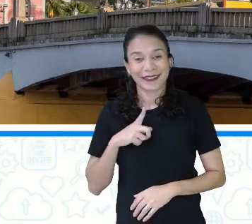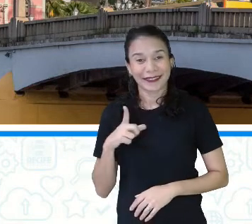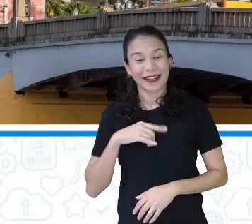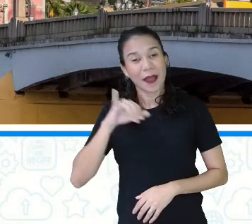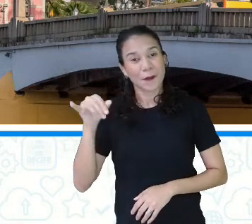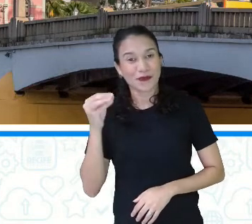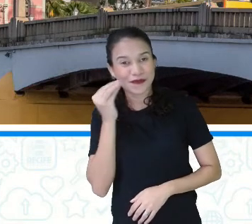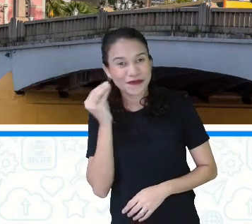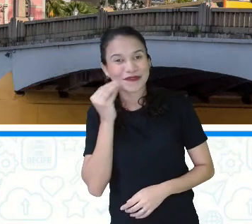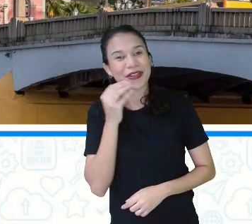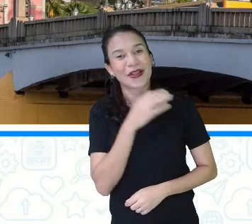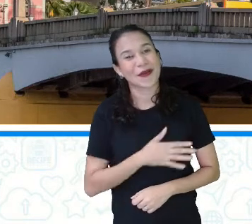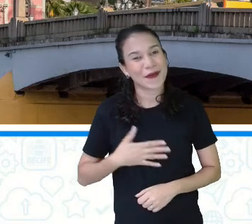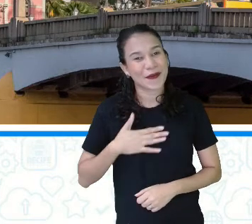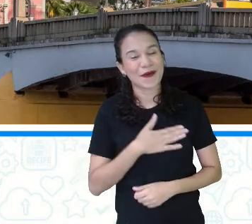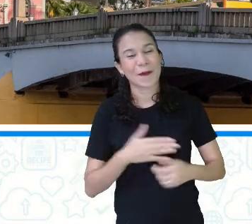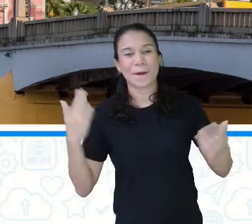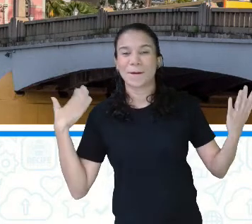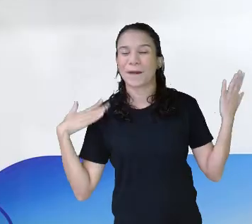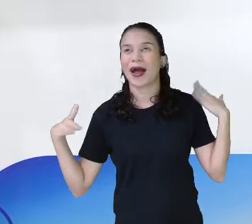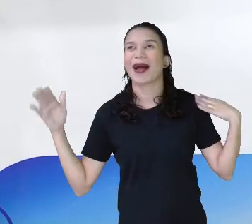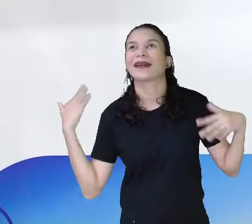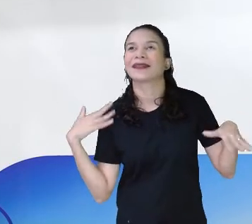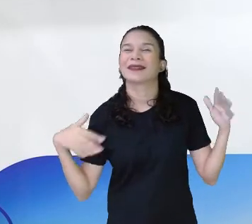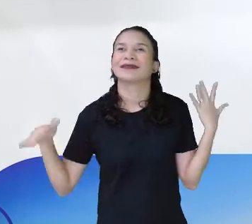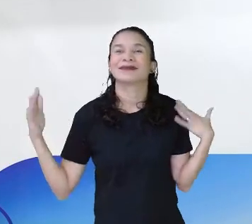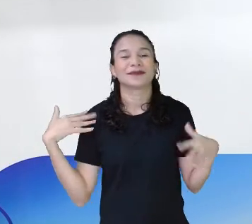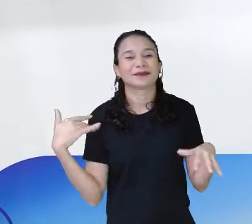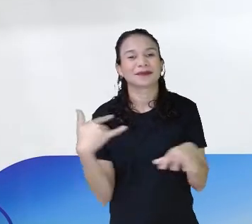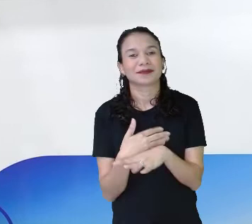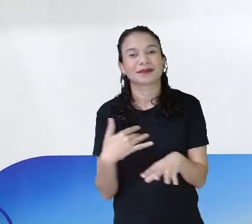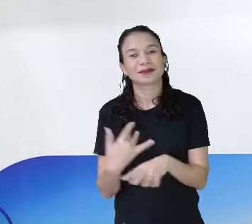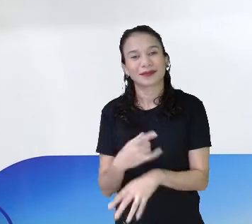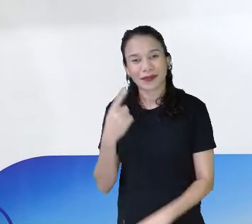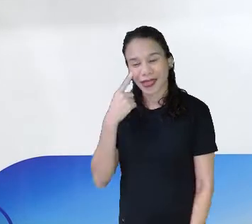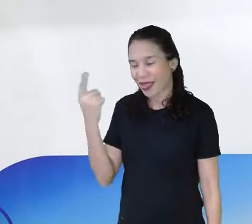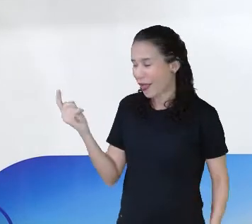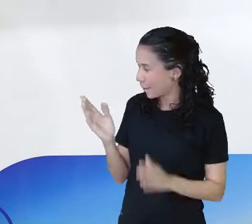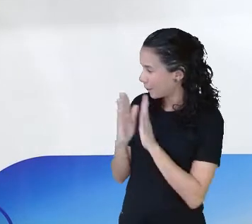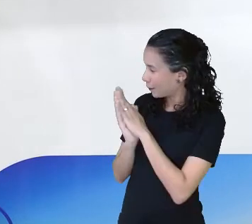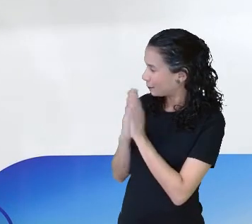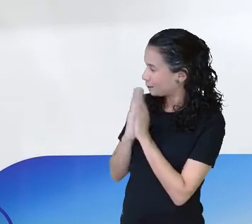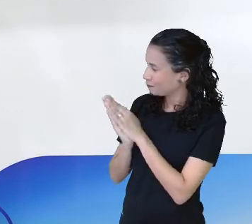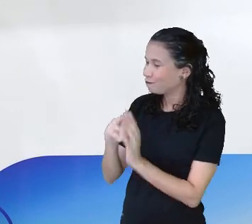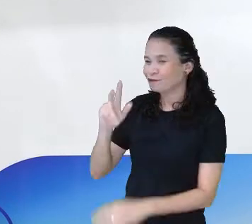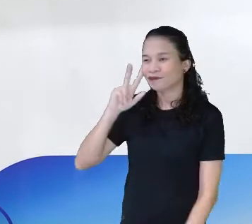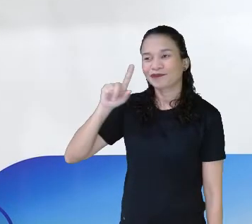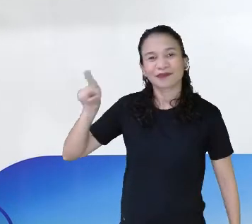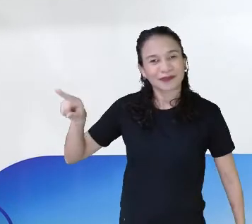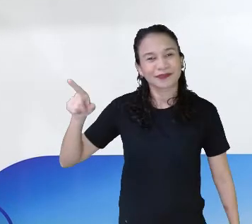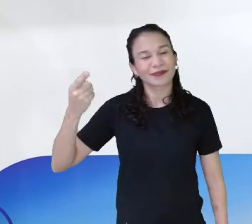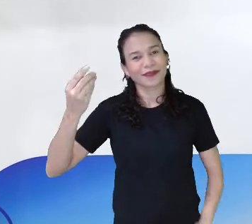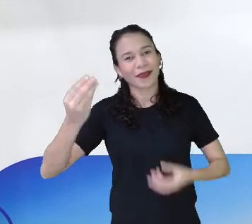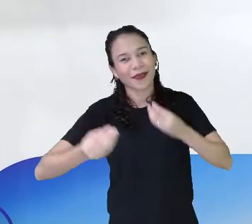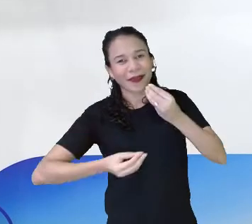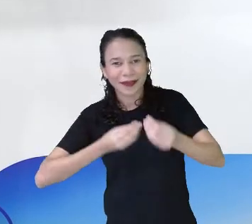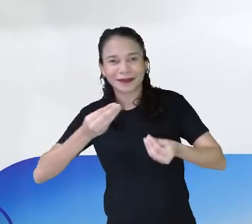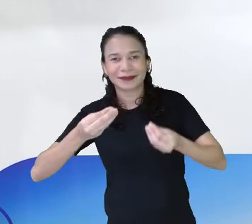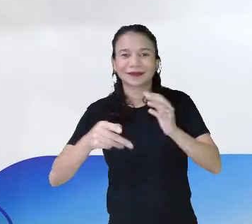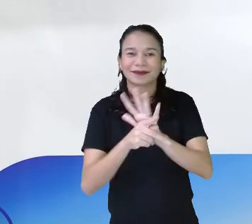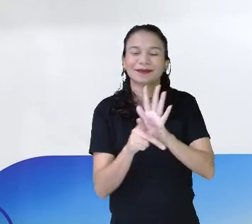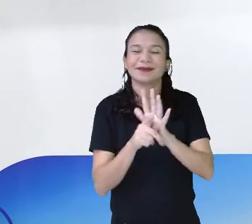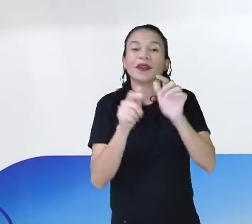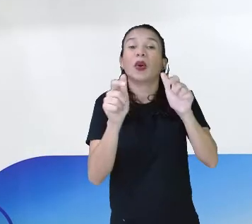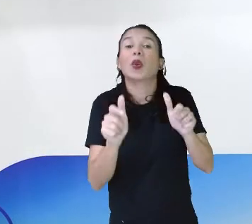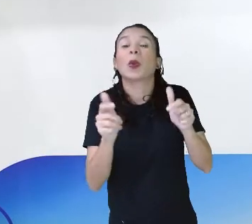aproveitei que eu gosto de passear na cidade de Recife e já coloquei ali meu avatar naquela ponte que chega, atravessando ela, vai dar